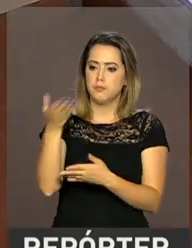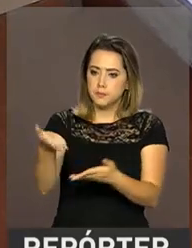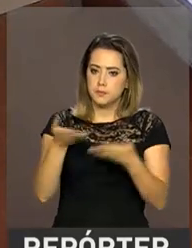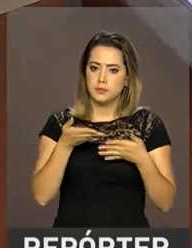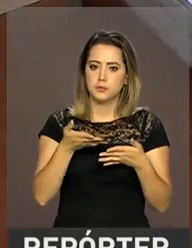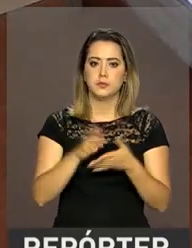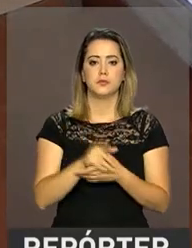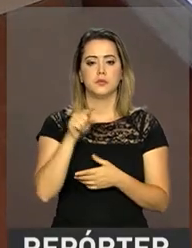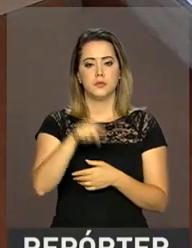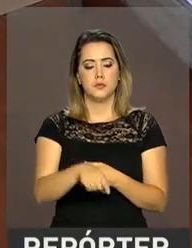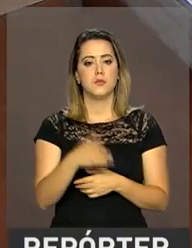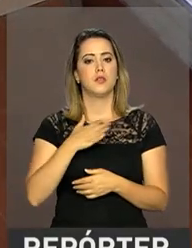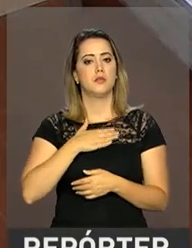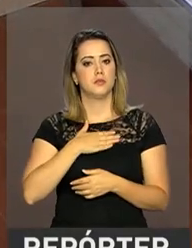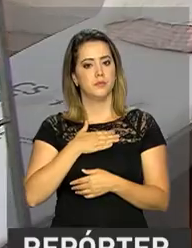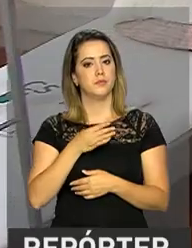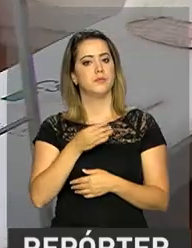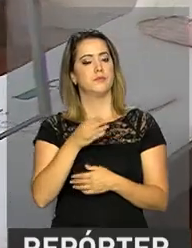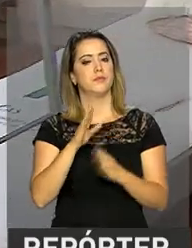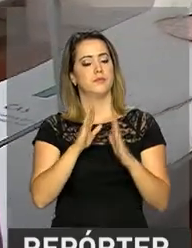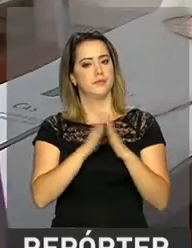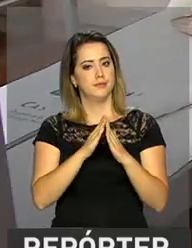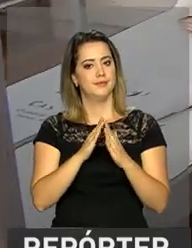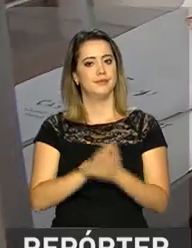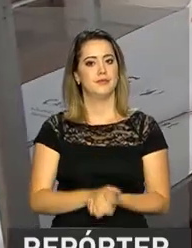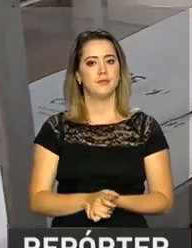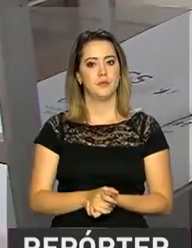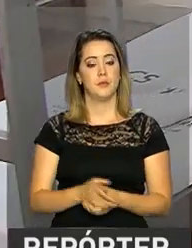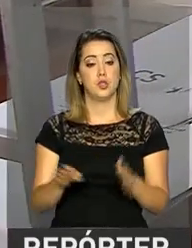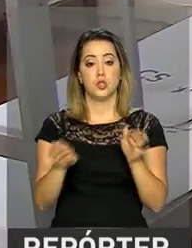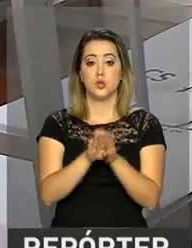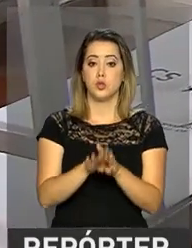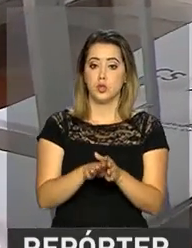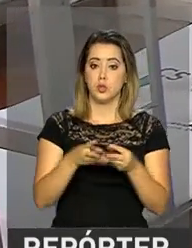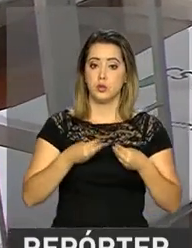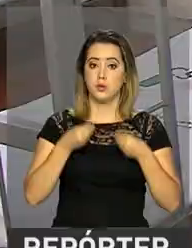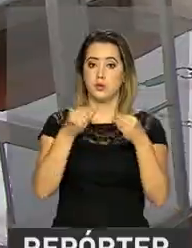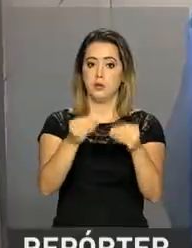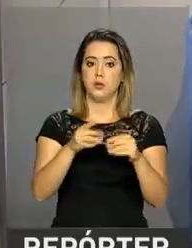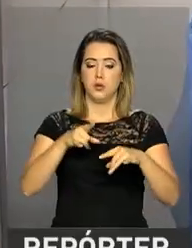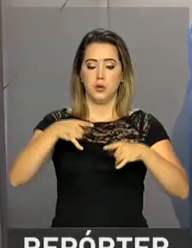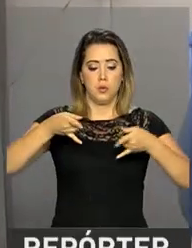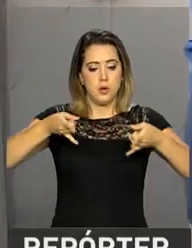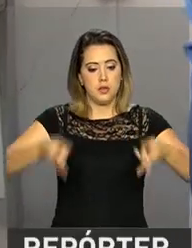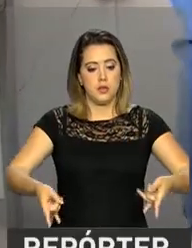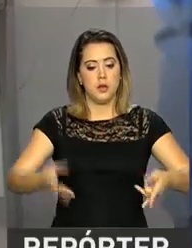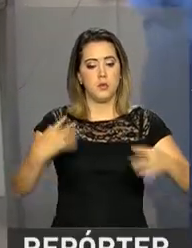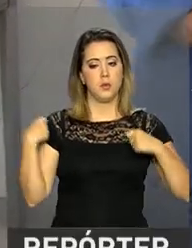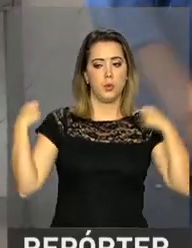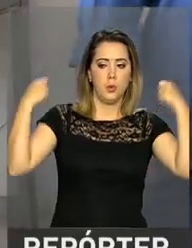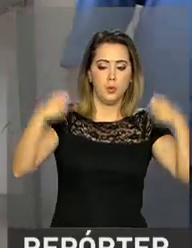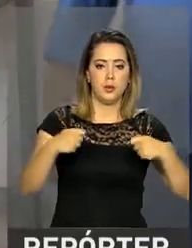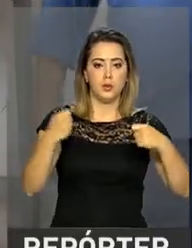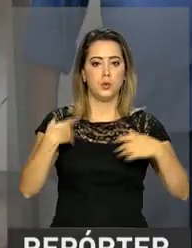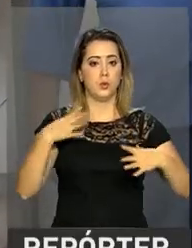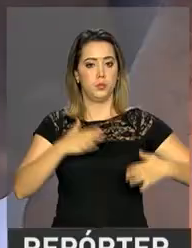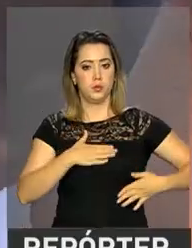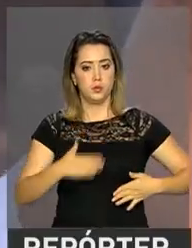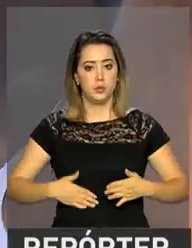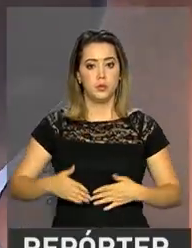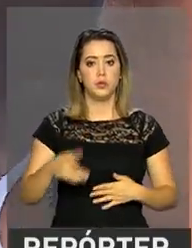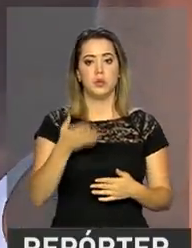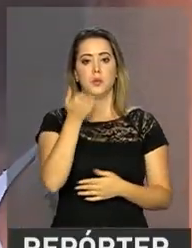recebido. Aqui é o meu cantinho. Quem chega por aqui recebe uma cama, cobertor, uma toalha para o